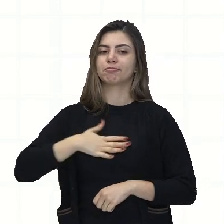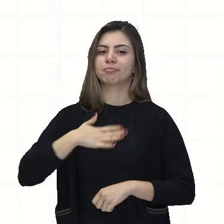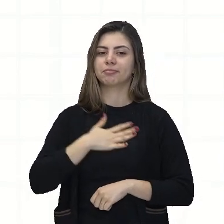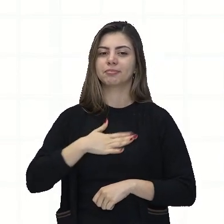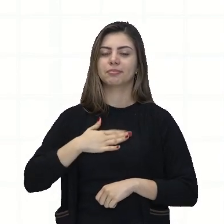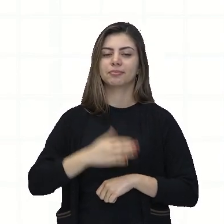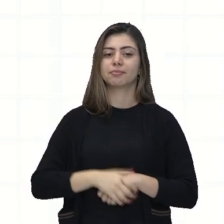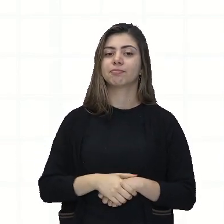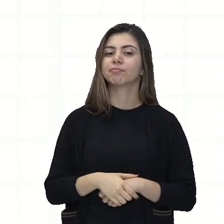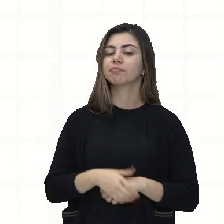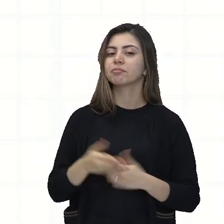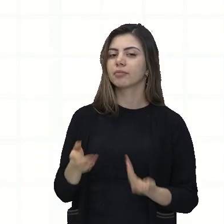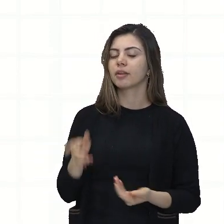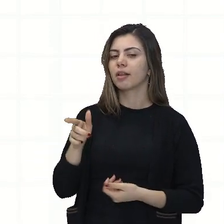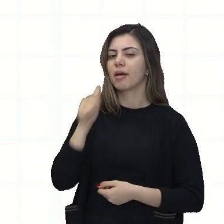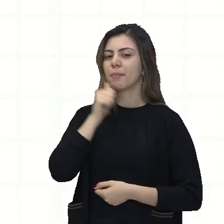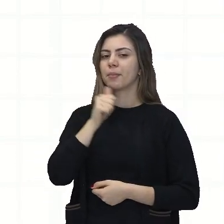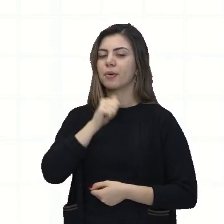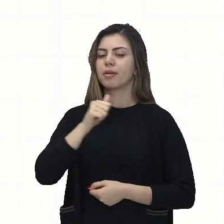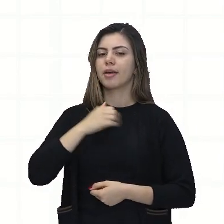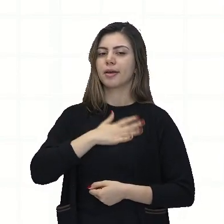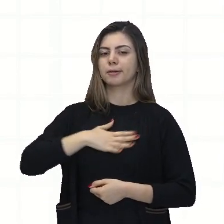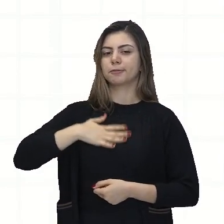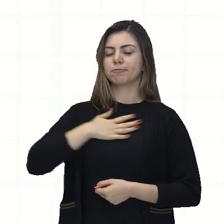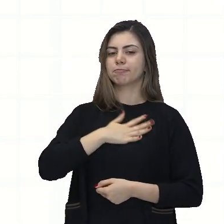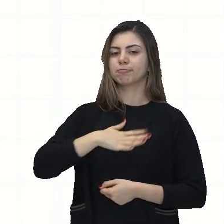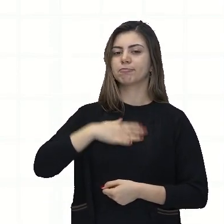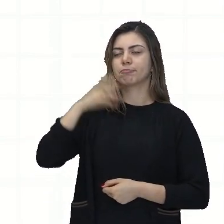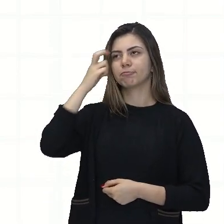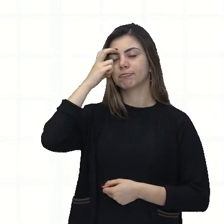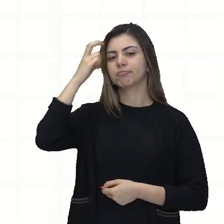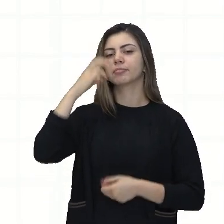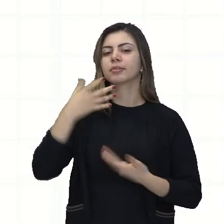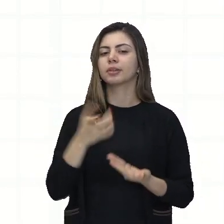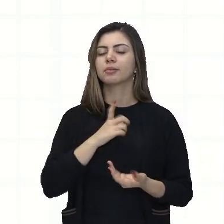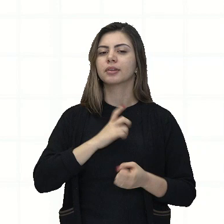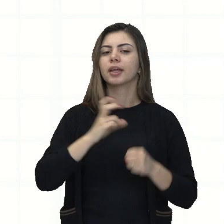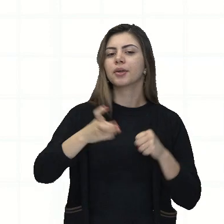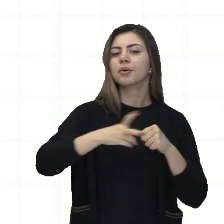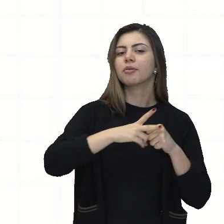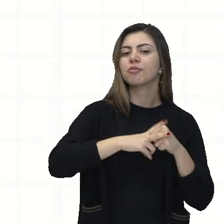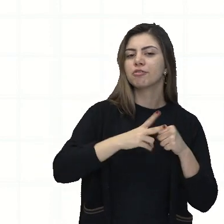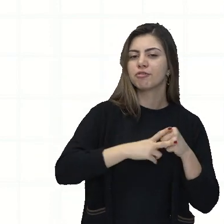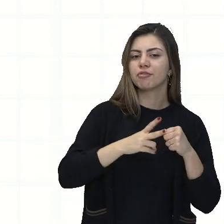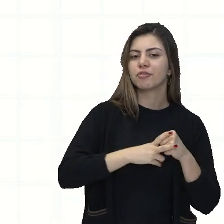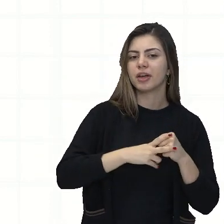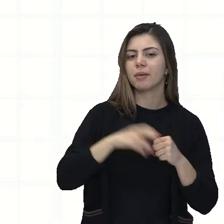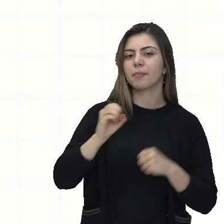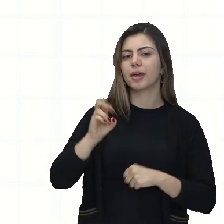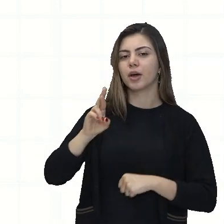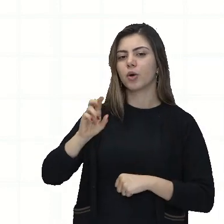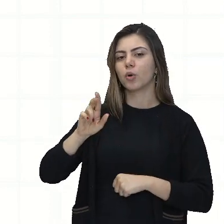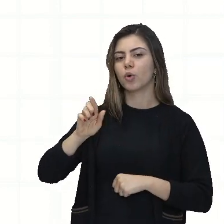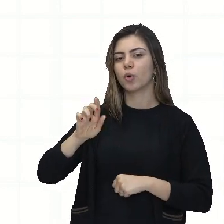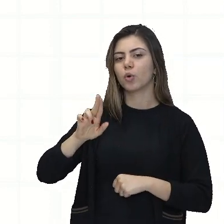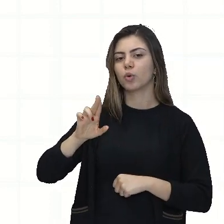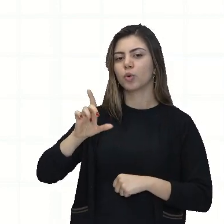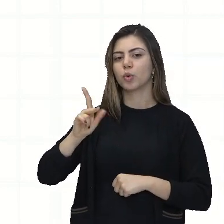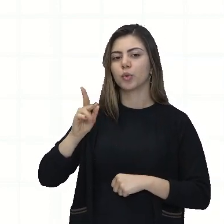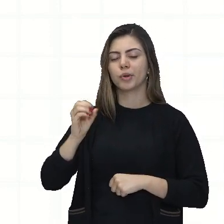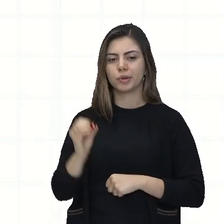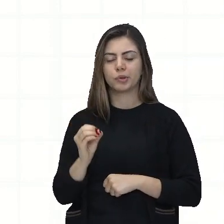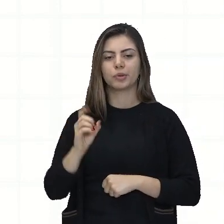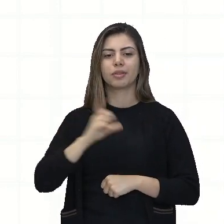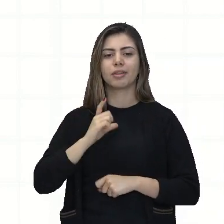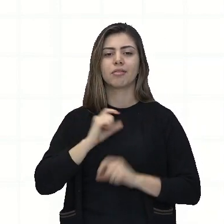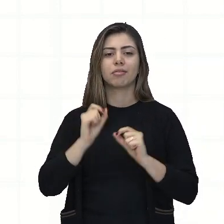Ah, ela tinha orgulho. Eu já tenho meu verbo. Ela tinha o quê? Orgulho. Aqui encerra o meu complemento